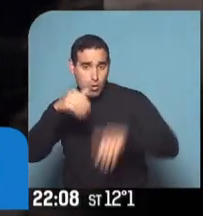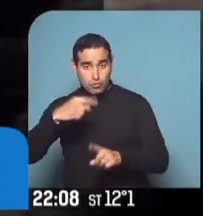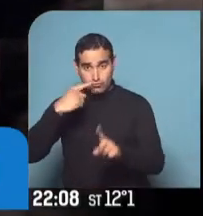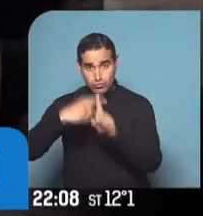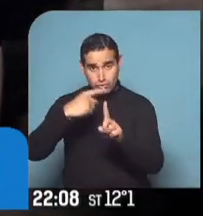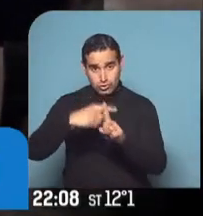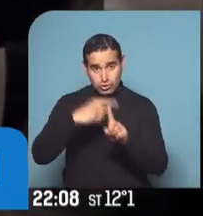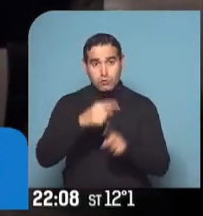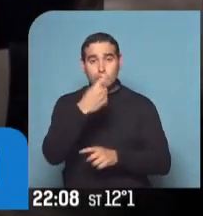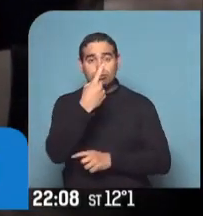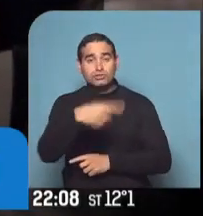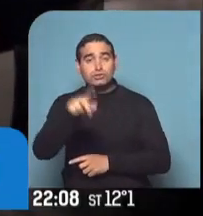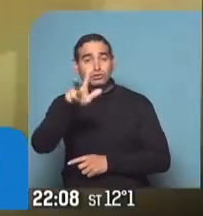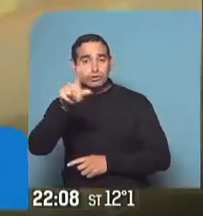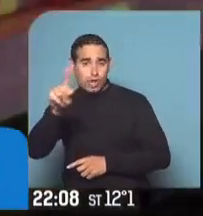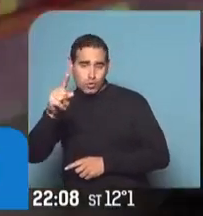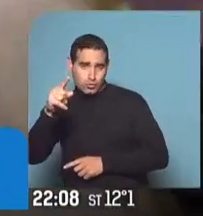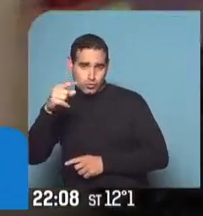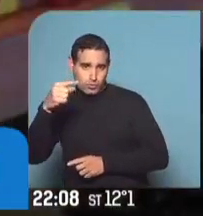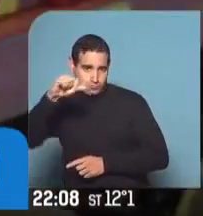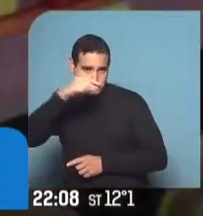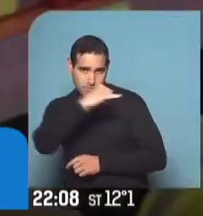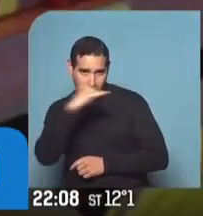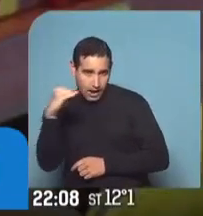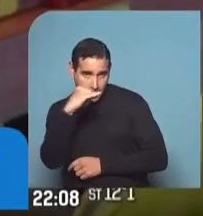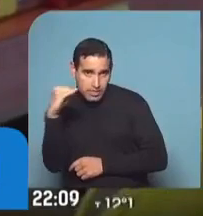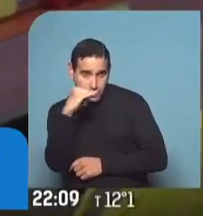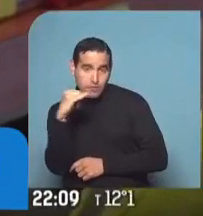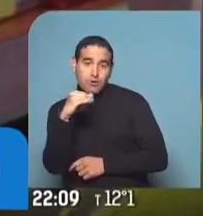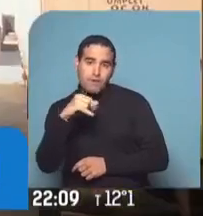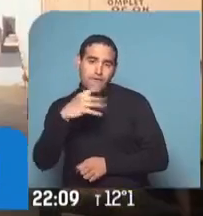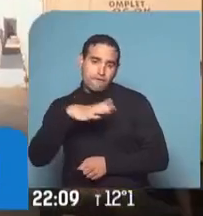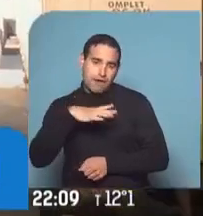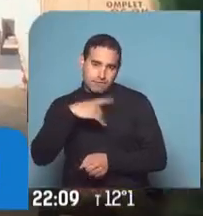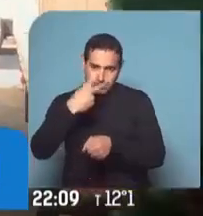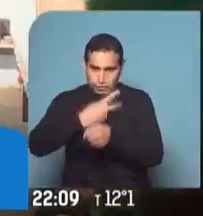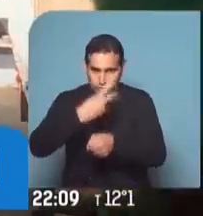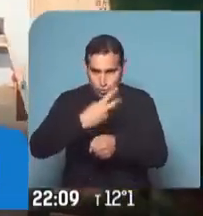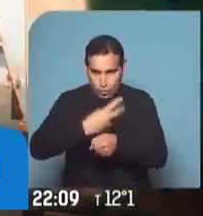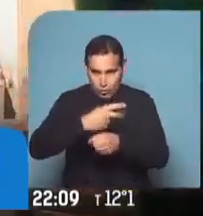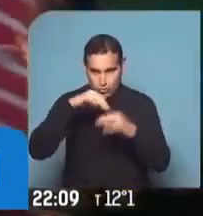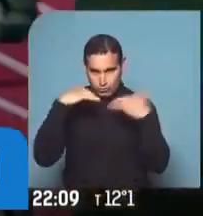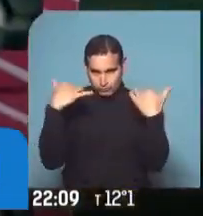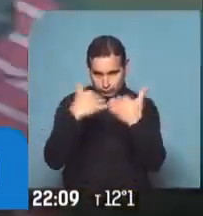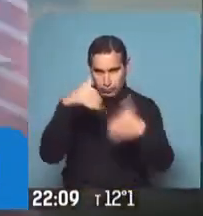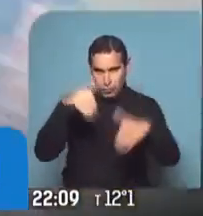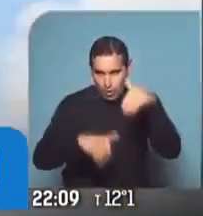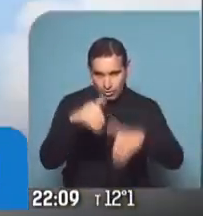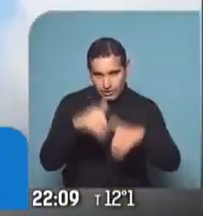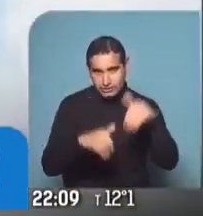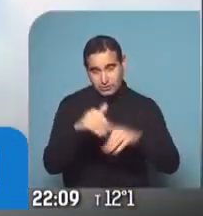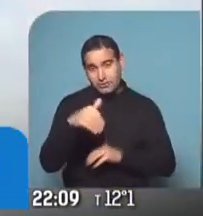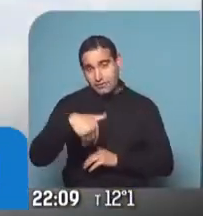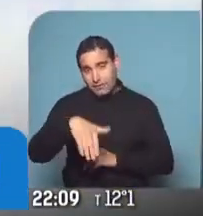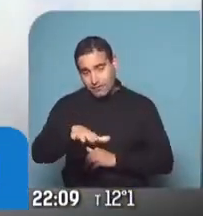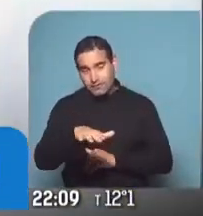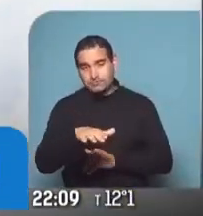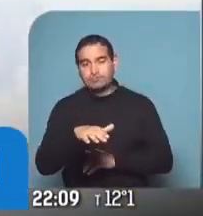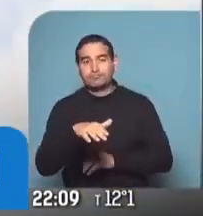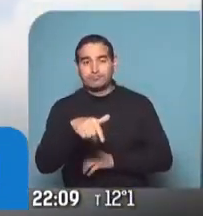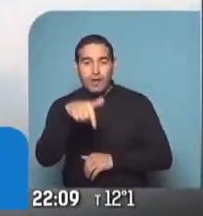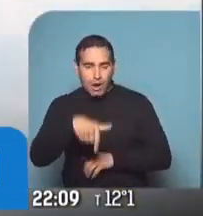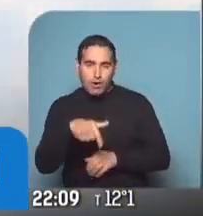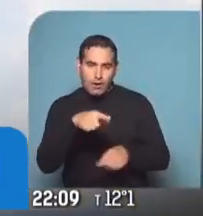y 131 en contra, con una segunda ronda por ser una enmienda constitucional para antes del receso parlamentario,